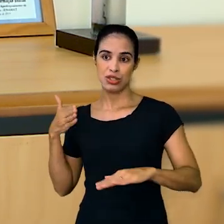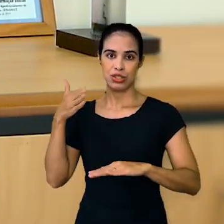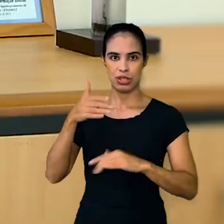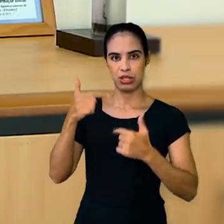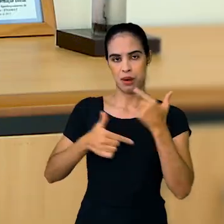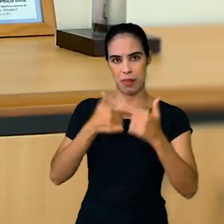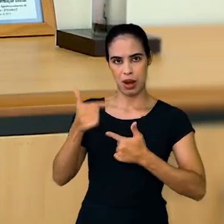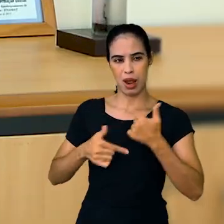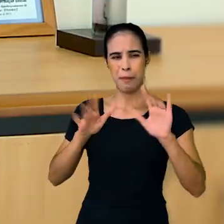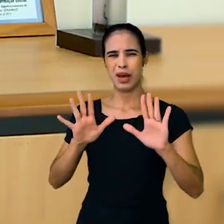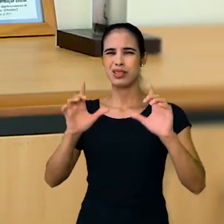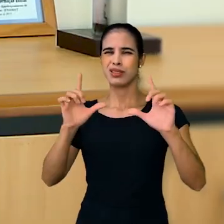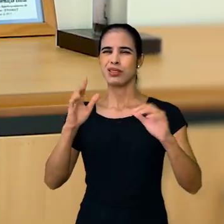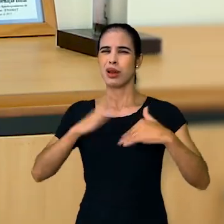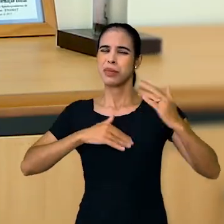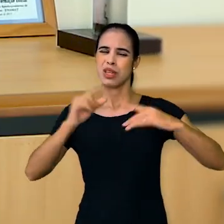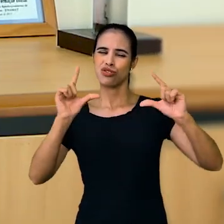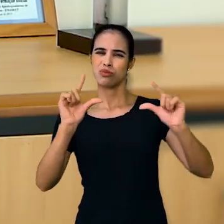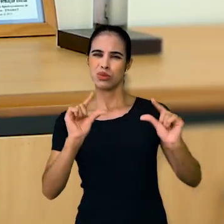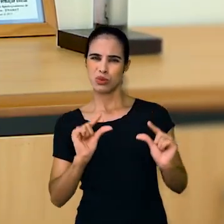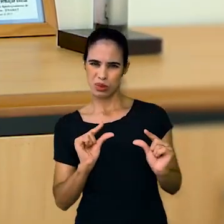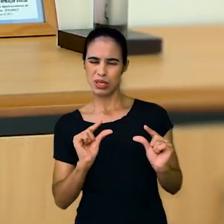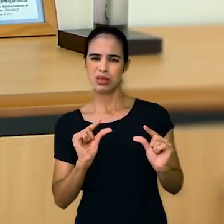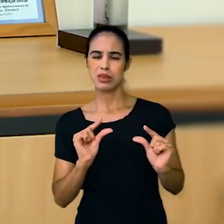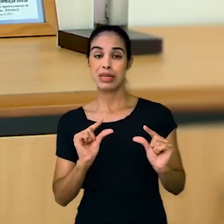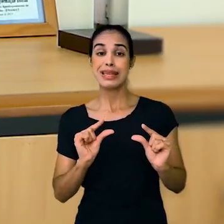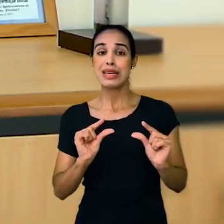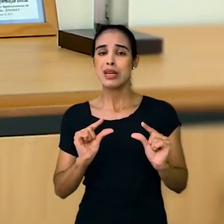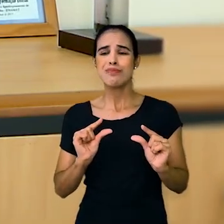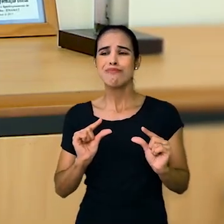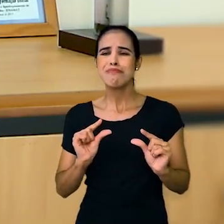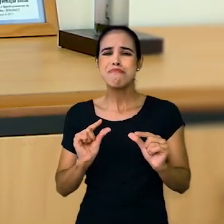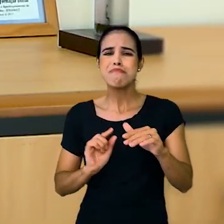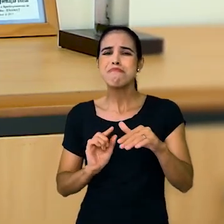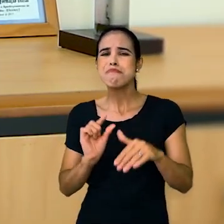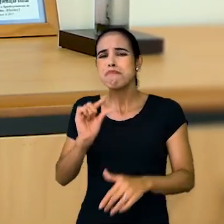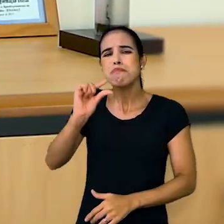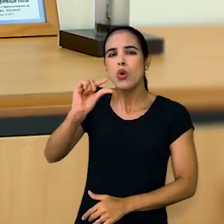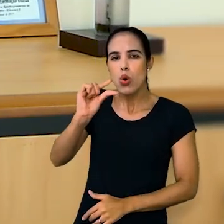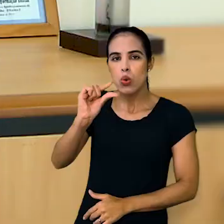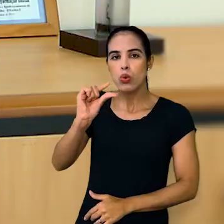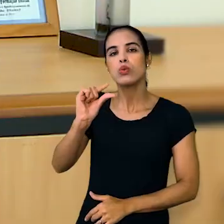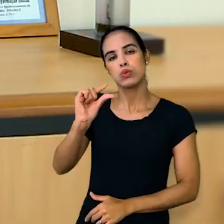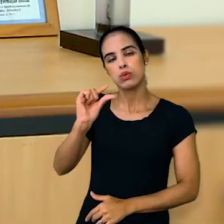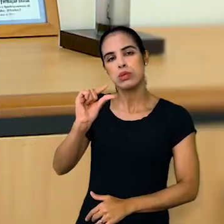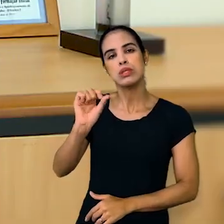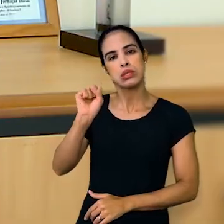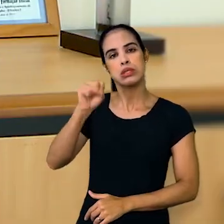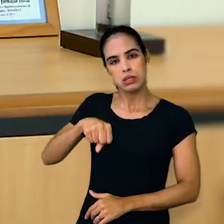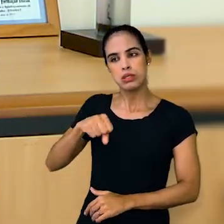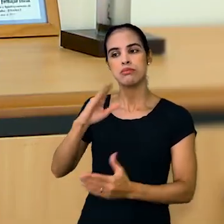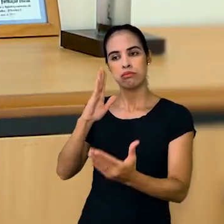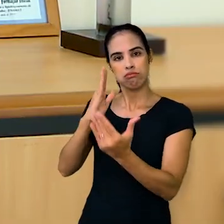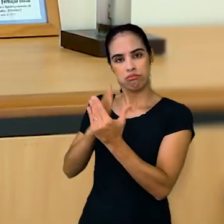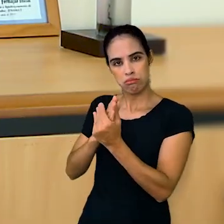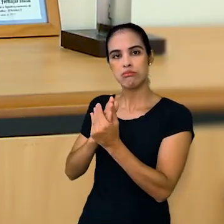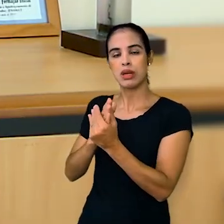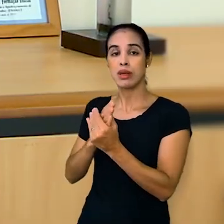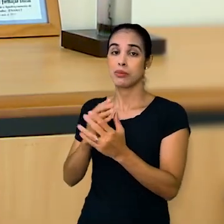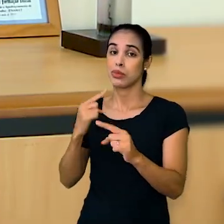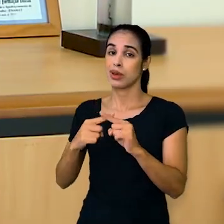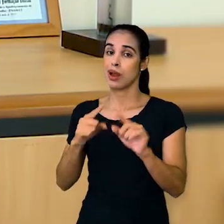trabalhar, ainda que seja uma lesão, uma redução mínima da capacidade laborativa. Por quê? Porque a